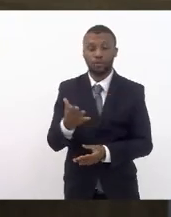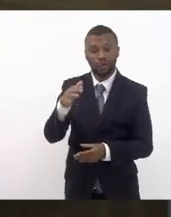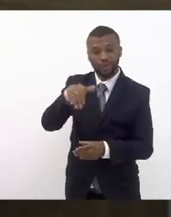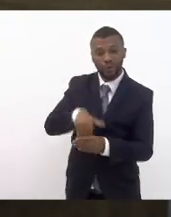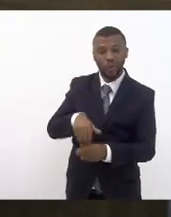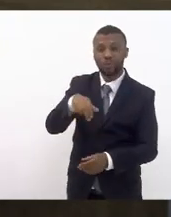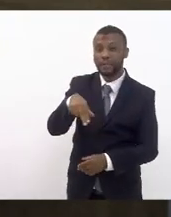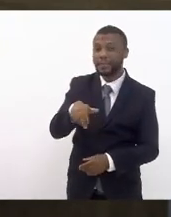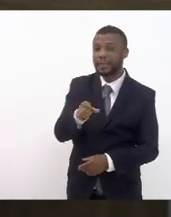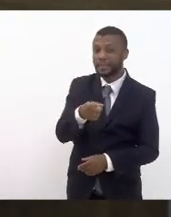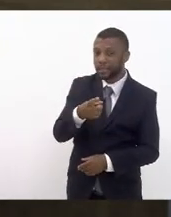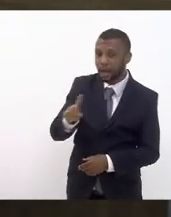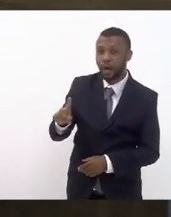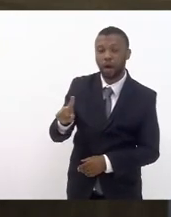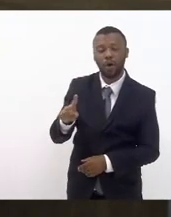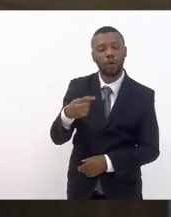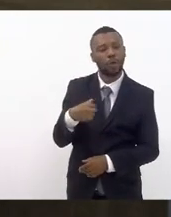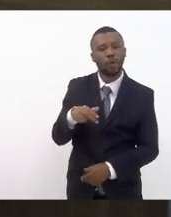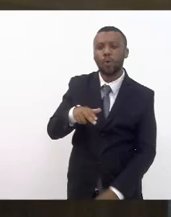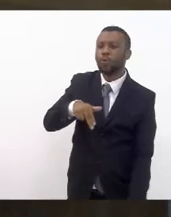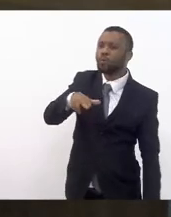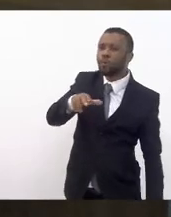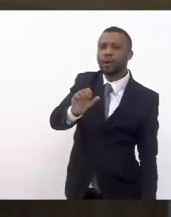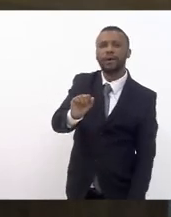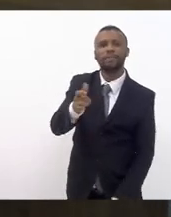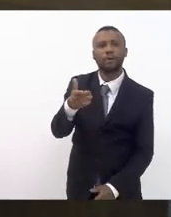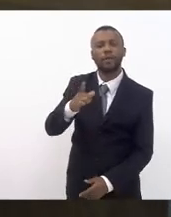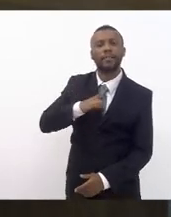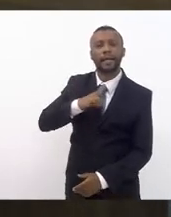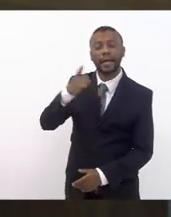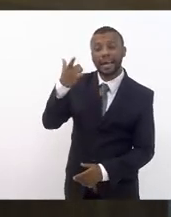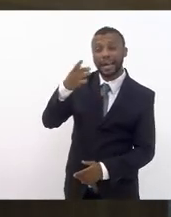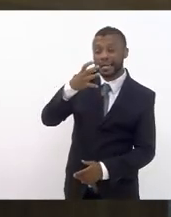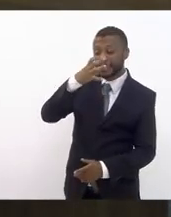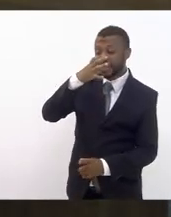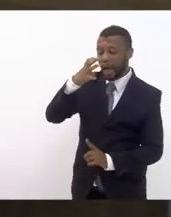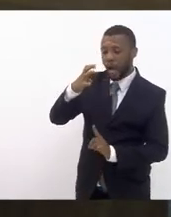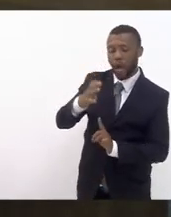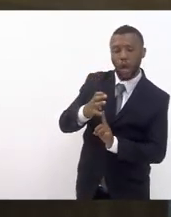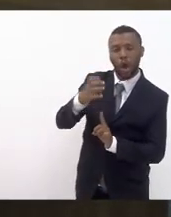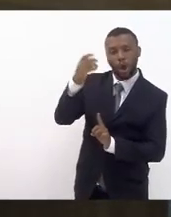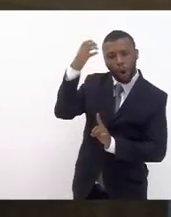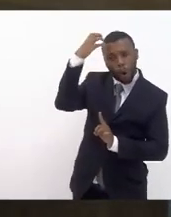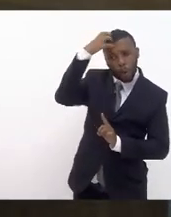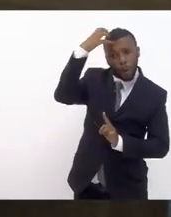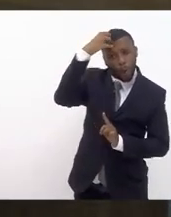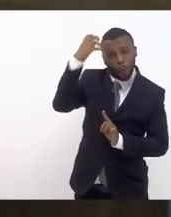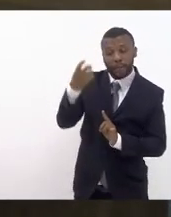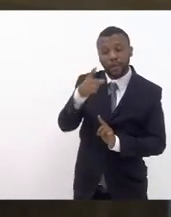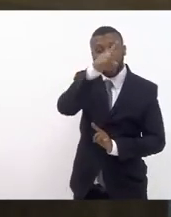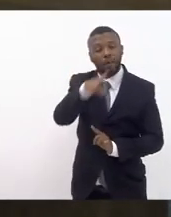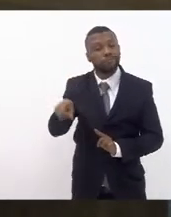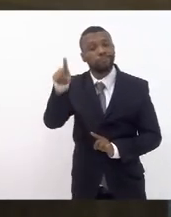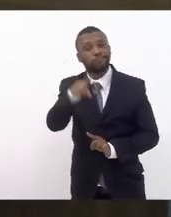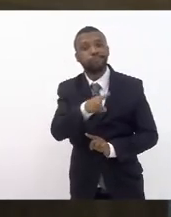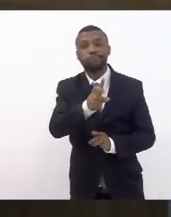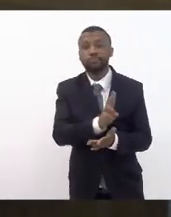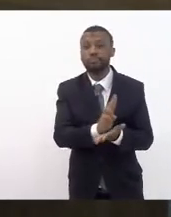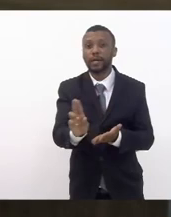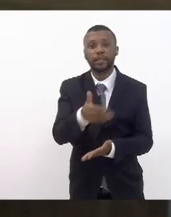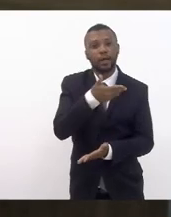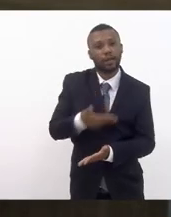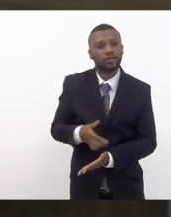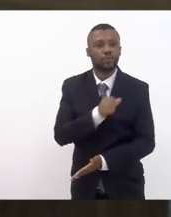não. Eu nunca vou levar comigo a culpa de ter extinguido uma universidade no estado do